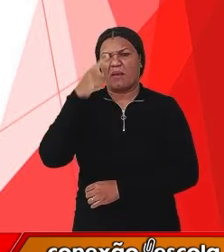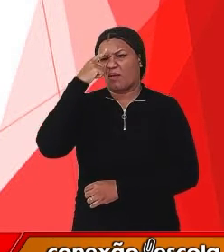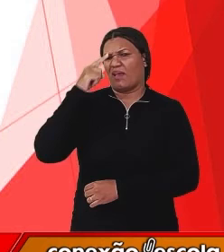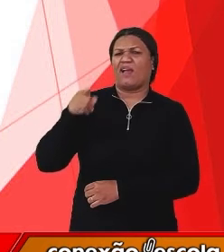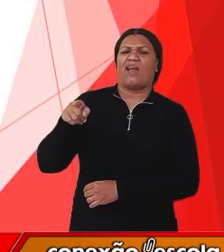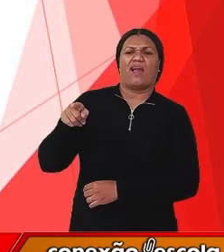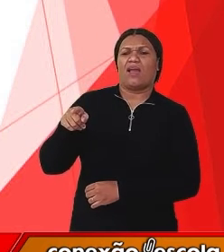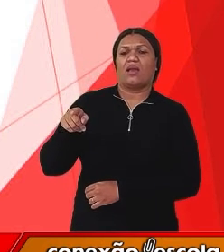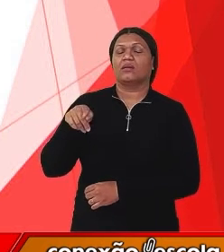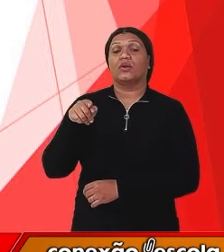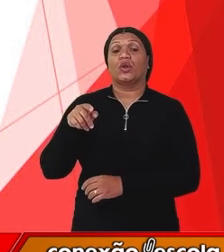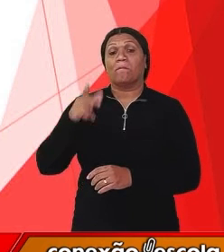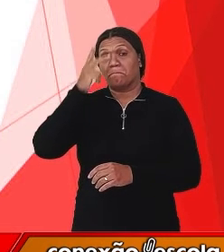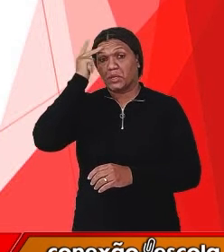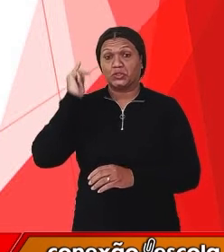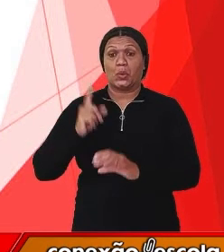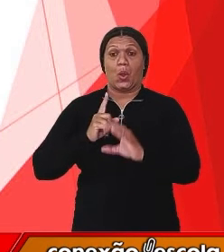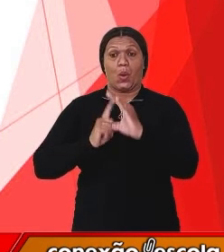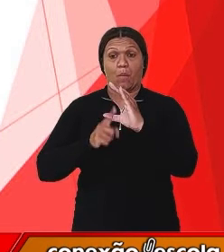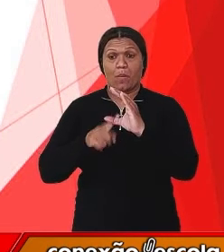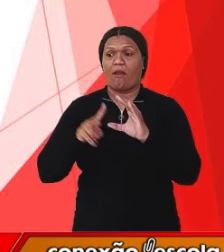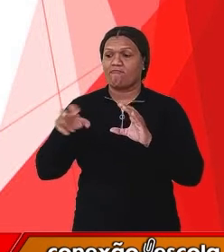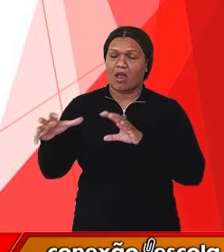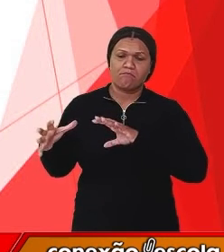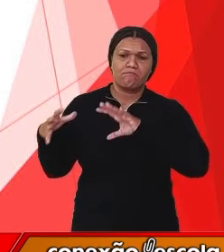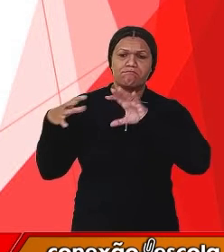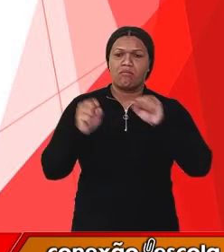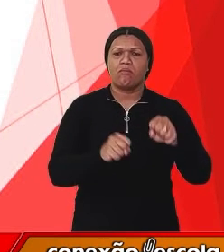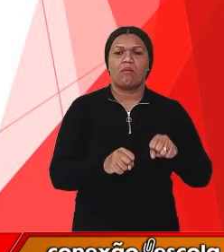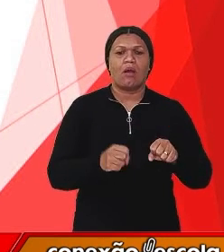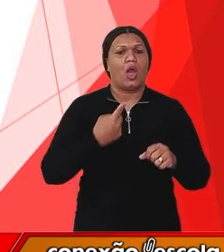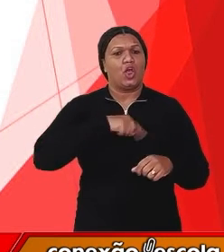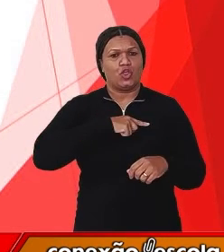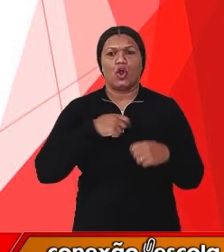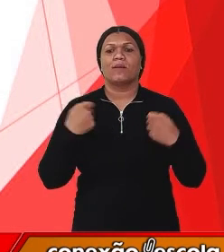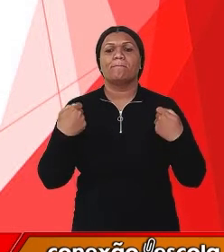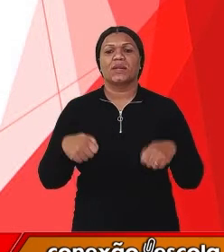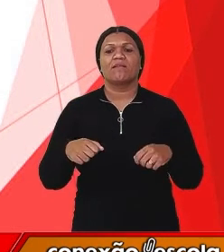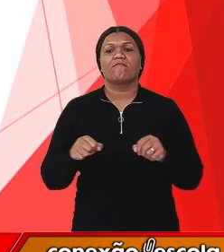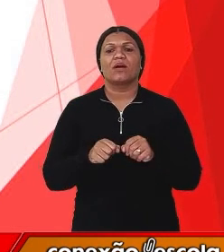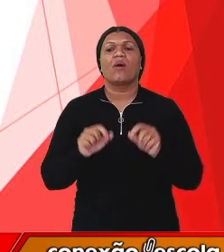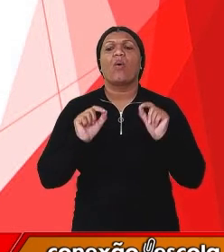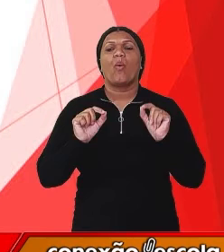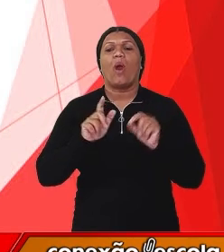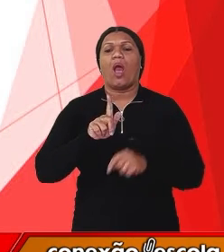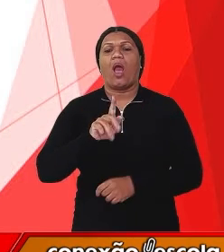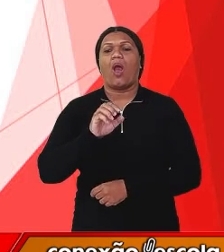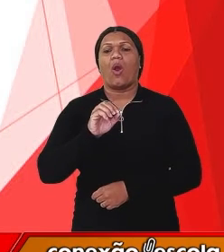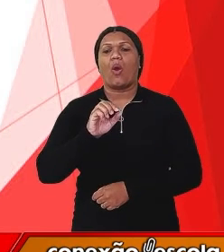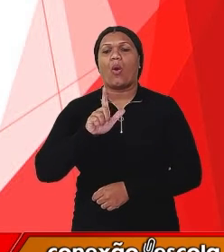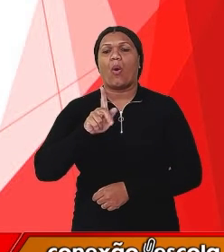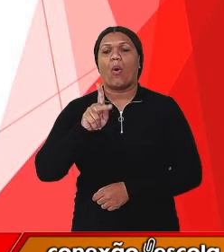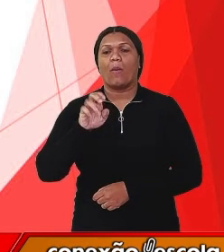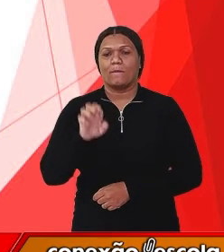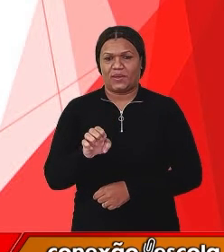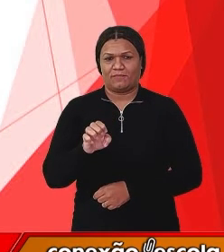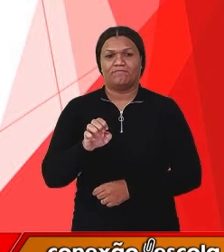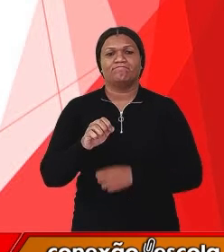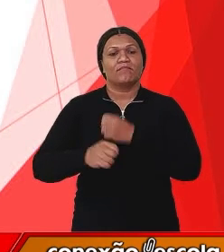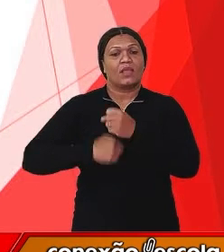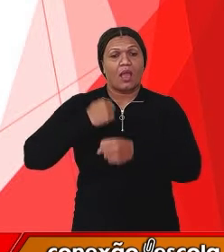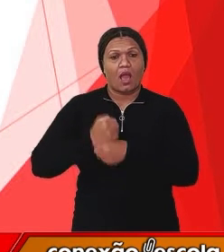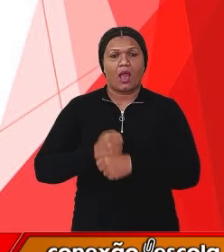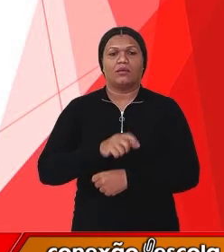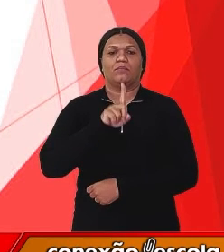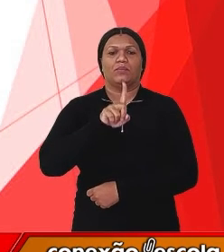Olha, os comunistas vão tomar o poder, então nós precisamos dar um golpe de Estado. eles dão o golpe em 1937 e começa